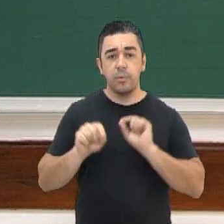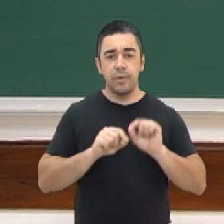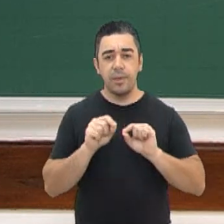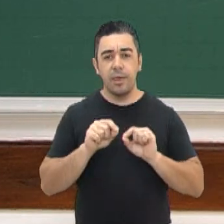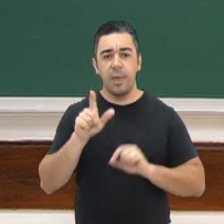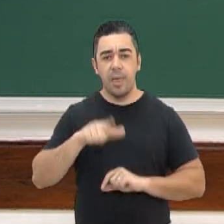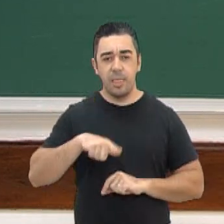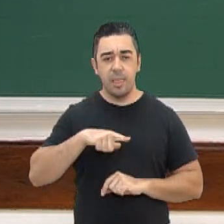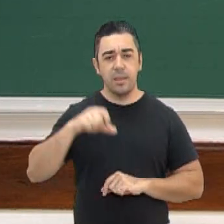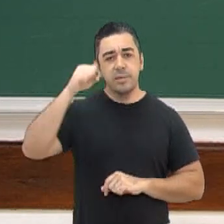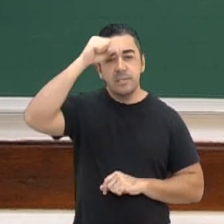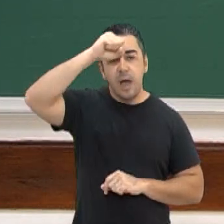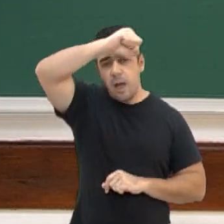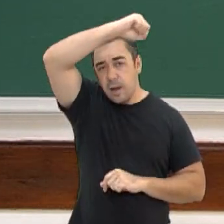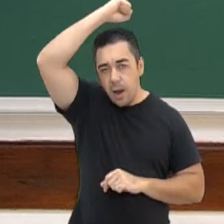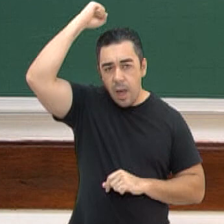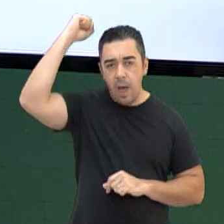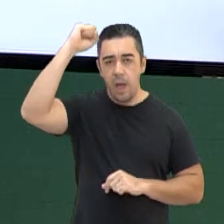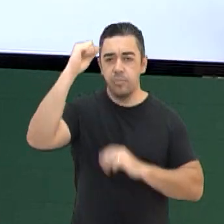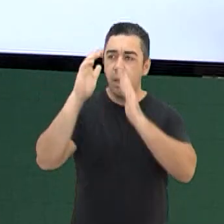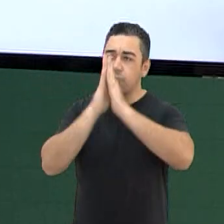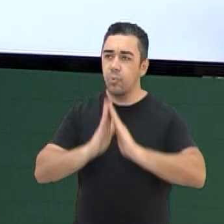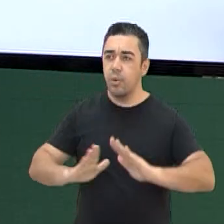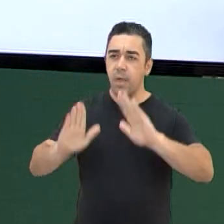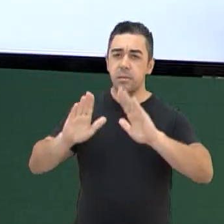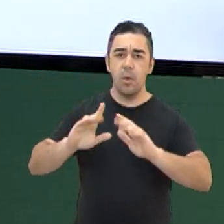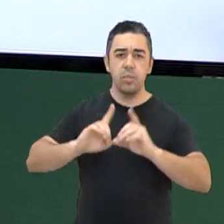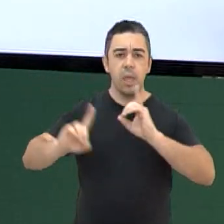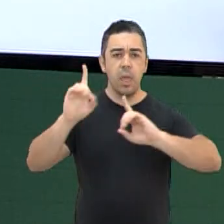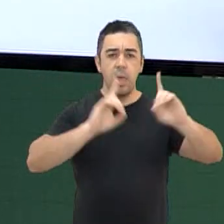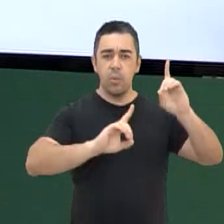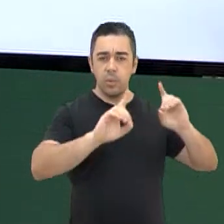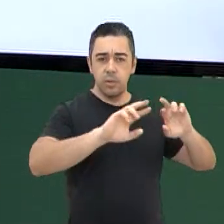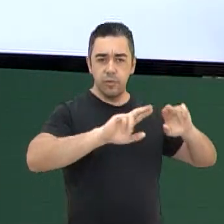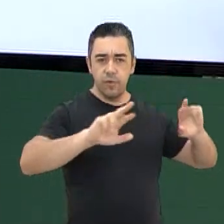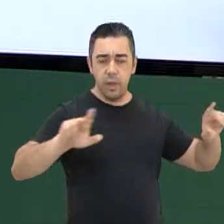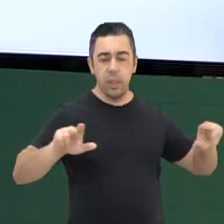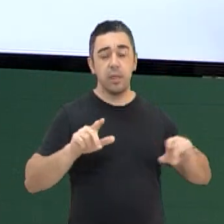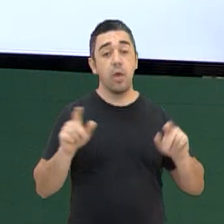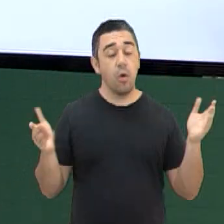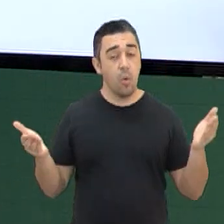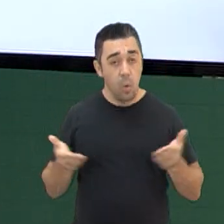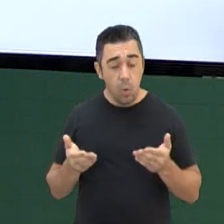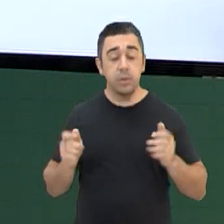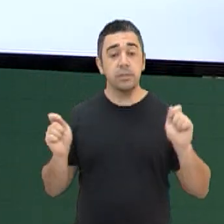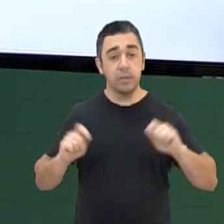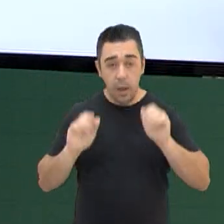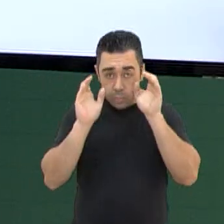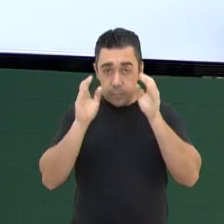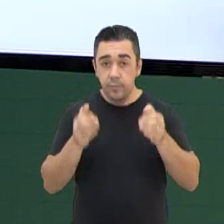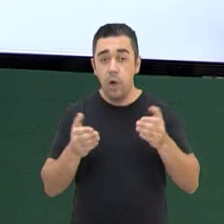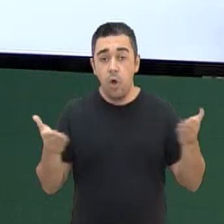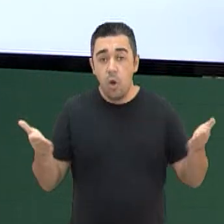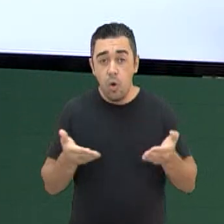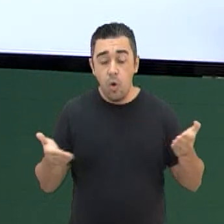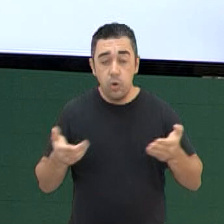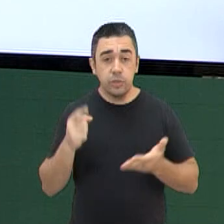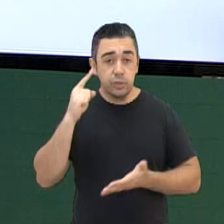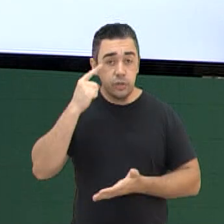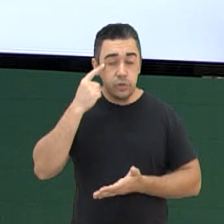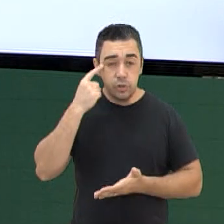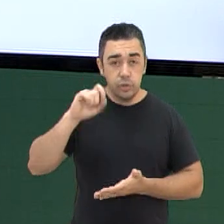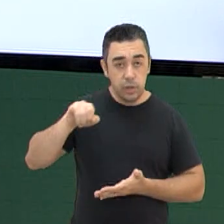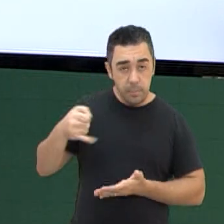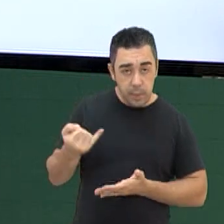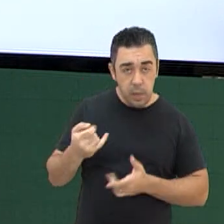sagrado, um culto aos deuses. E isso pode ser observado até os dias de hoje, como por exemplo no Japão e na Índia, que nós